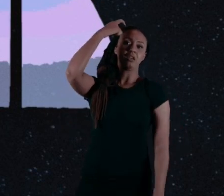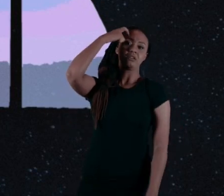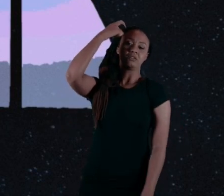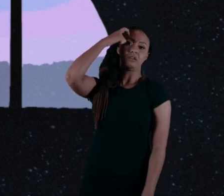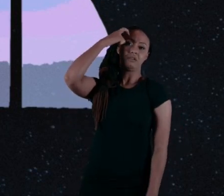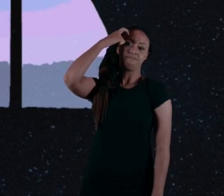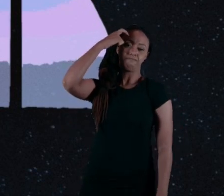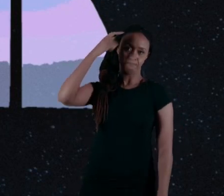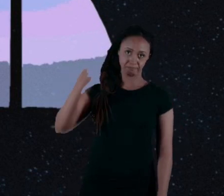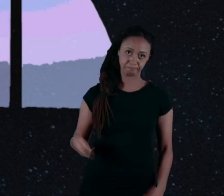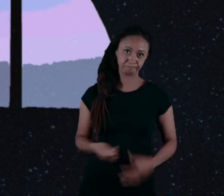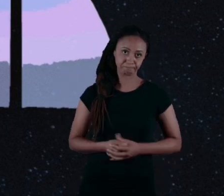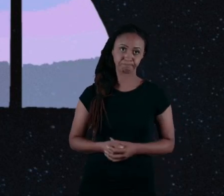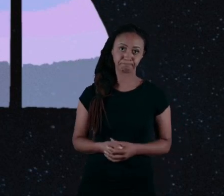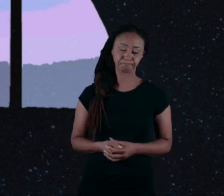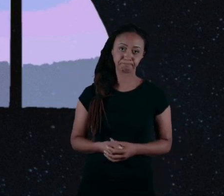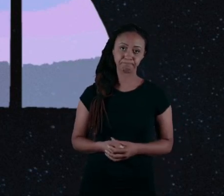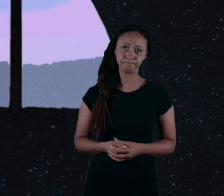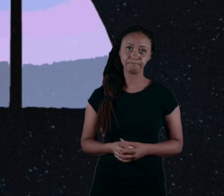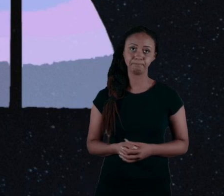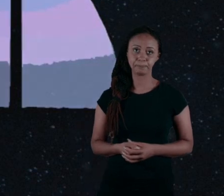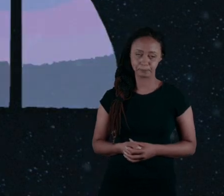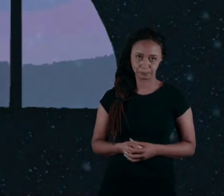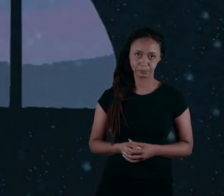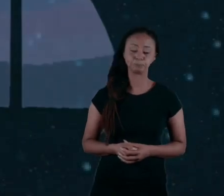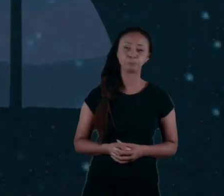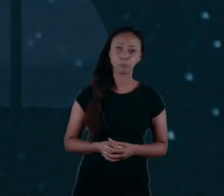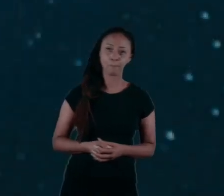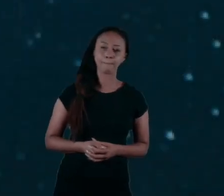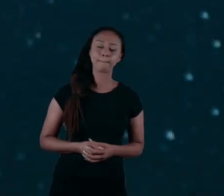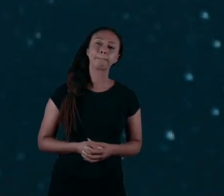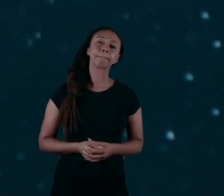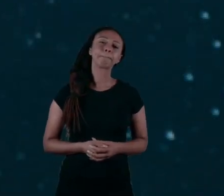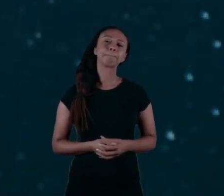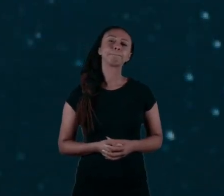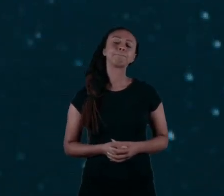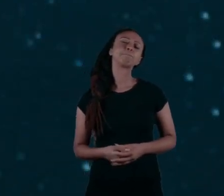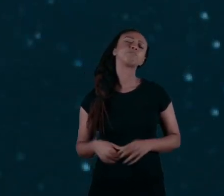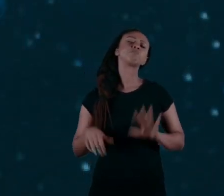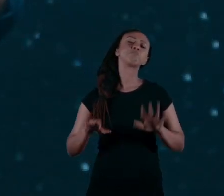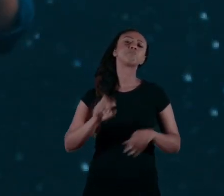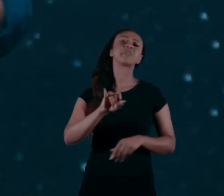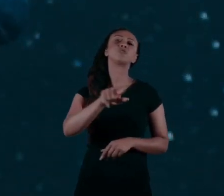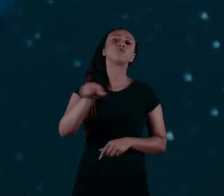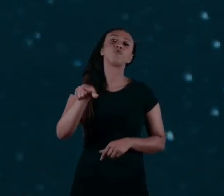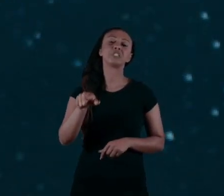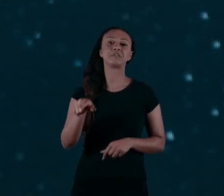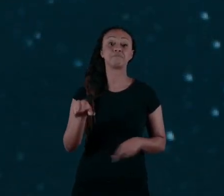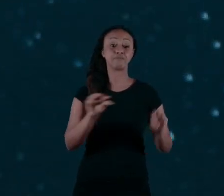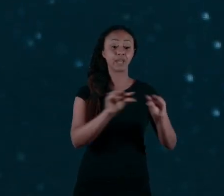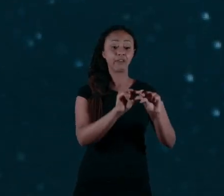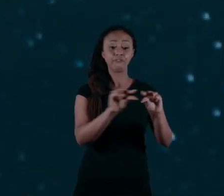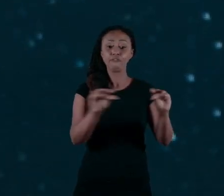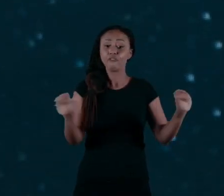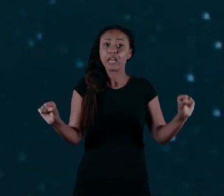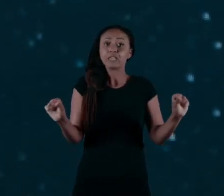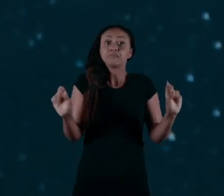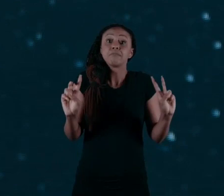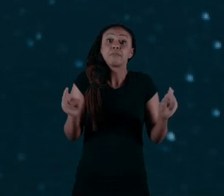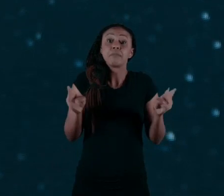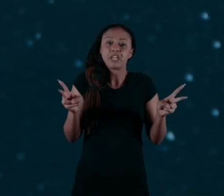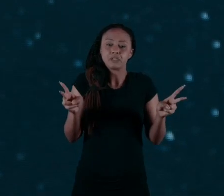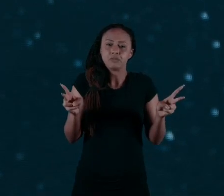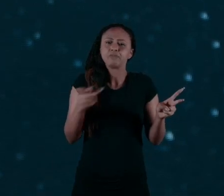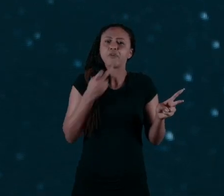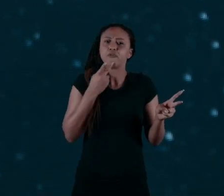vosso pensamento. Queridos, quando você coloca numa mesma frase poder e